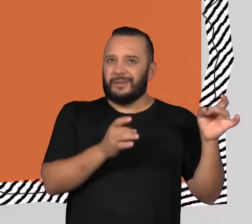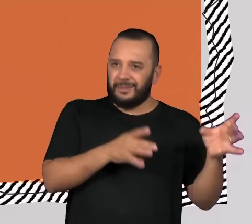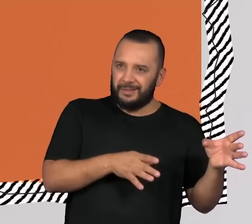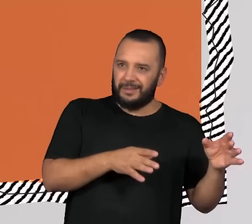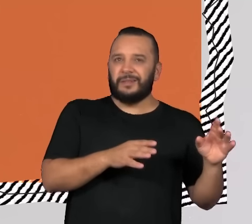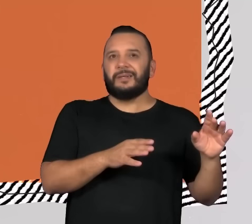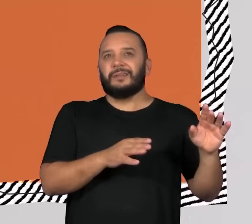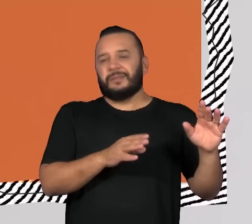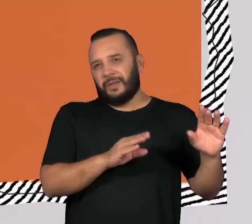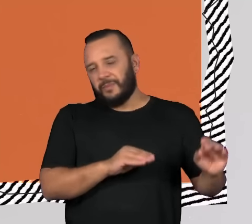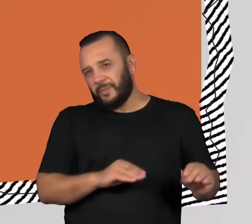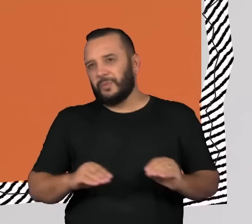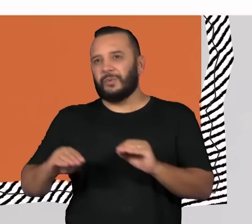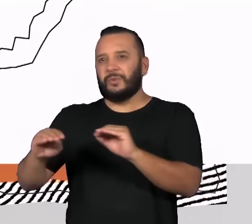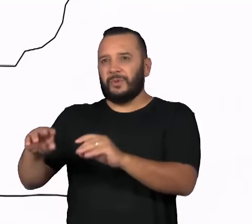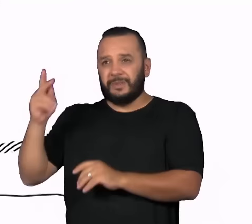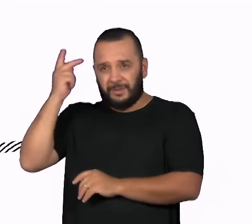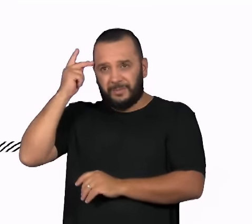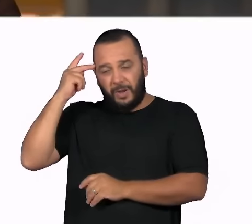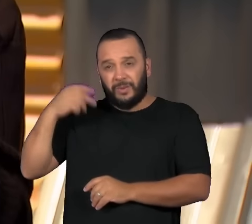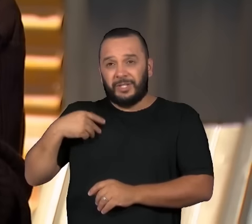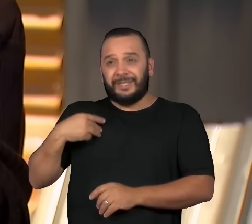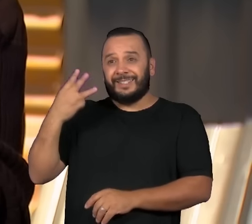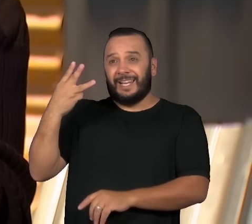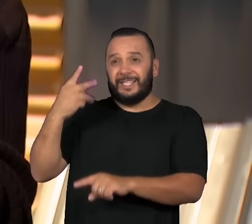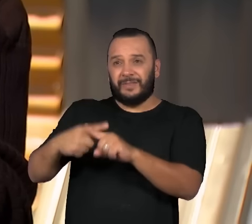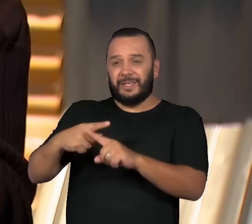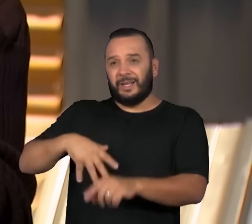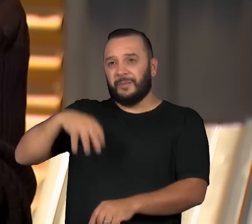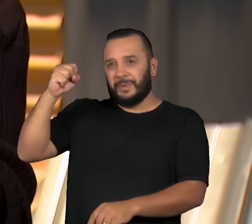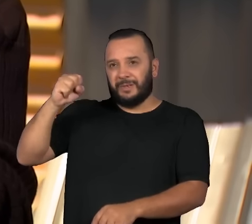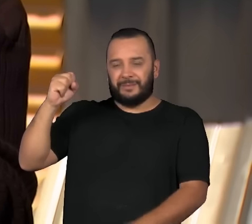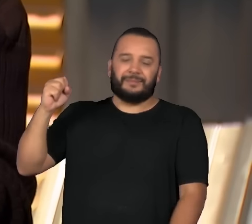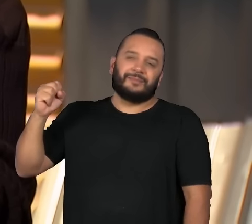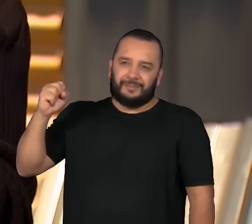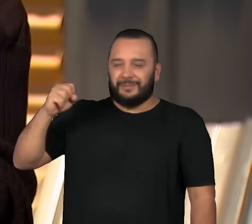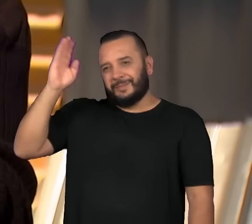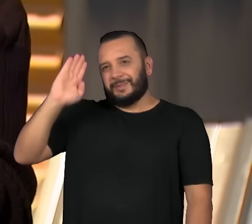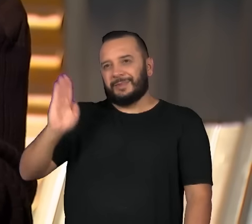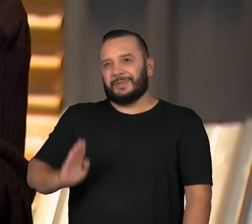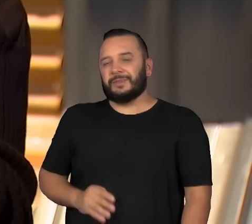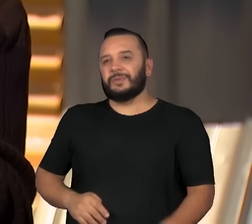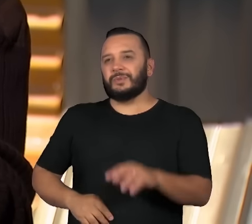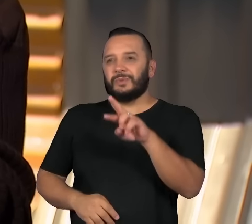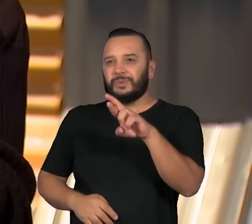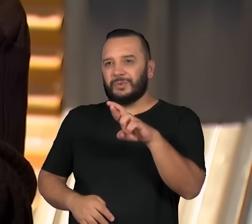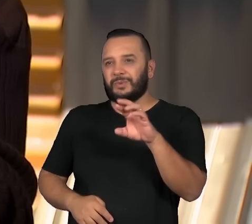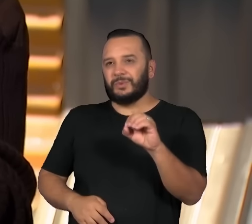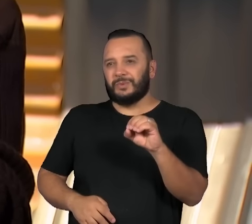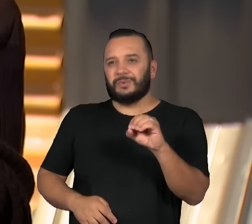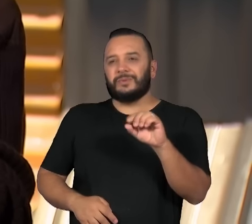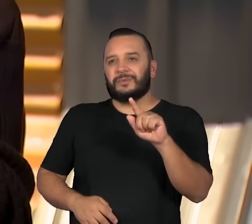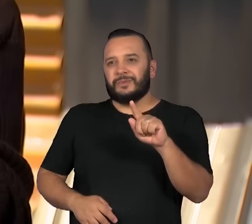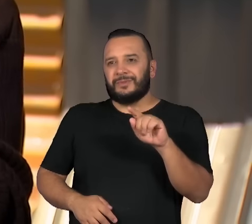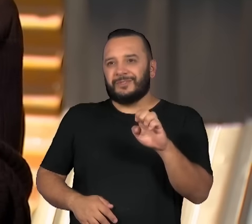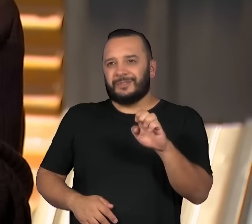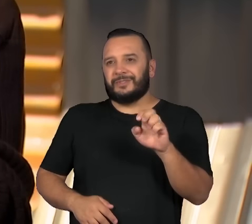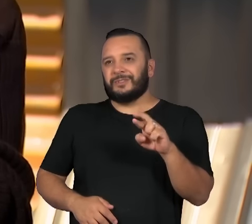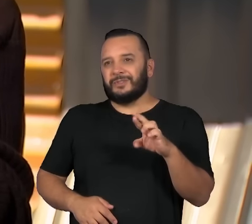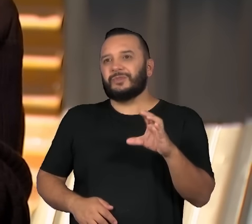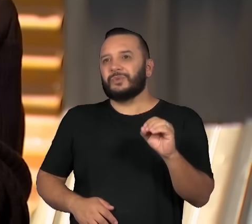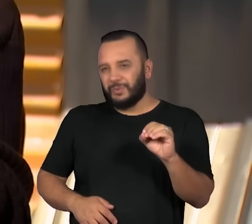para voltou para São Paulo, foi tricampeão brasileiro. Exato. O Rogério Ceni talvez tenha sido muito Foi com muita breve, sede